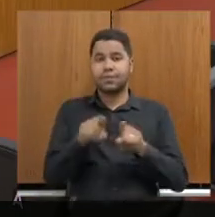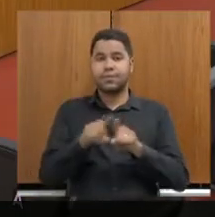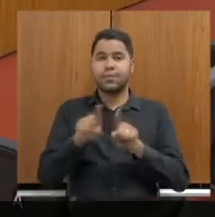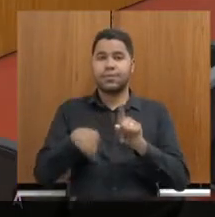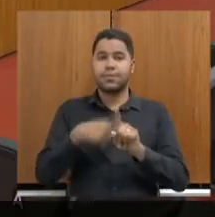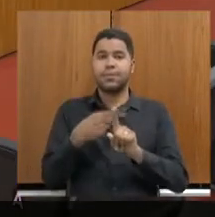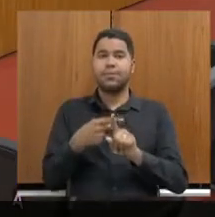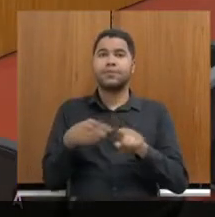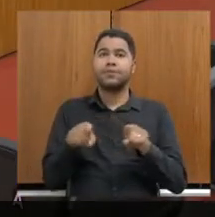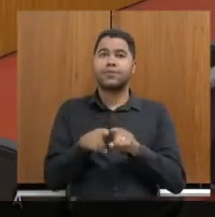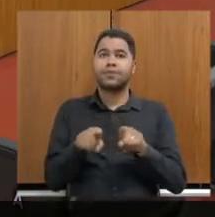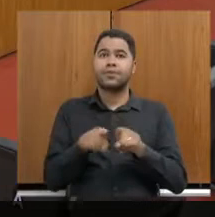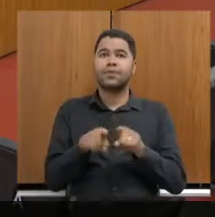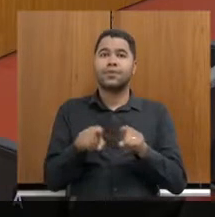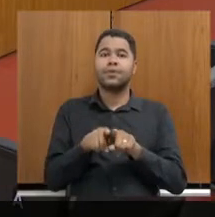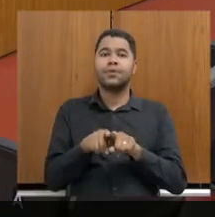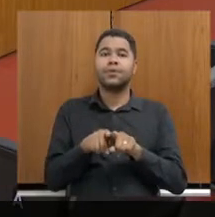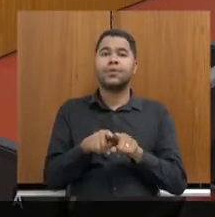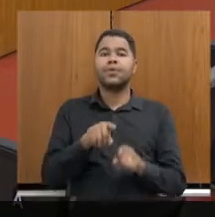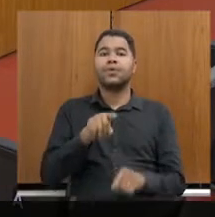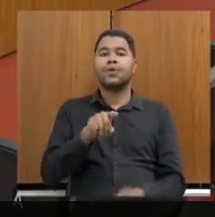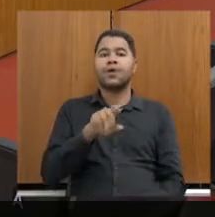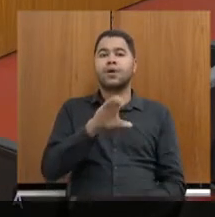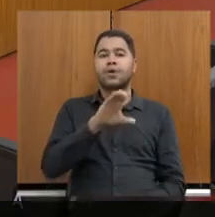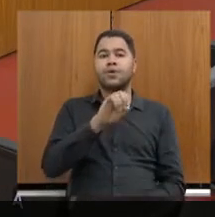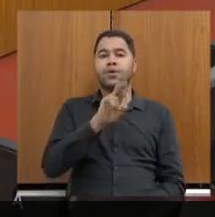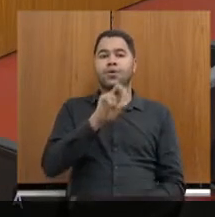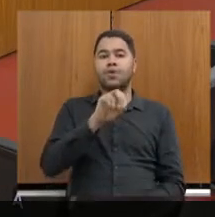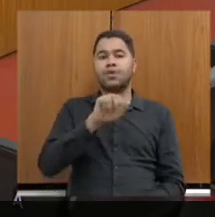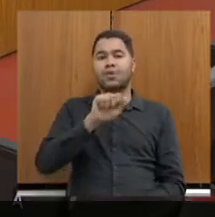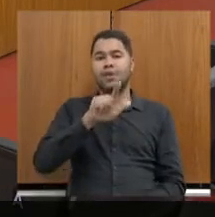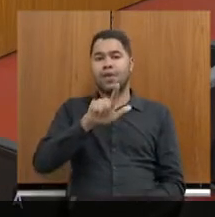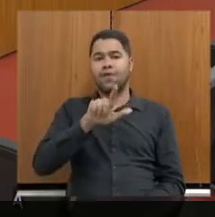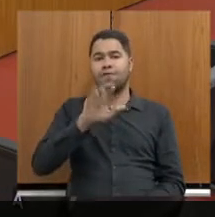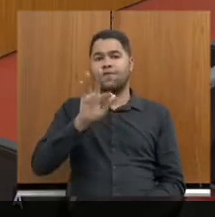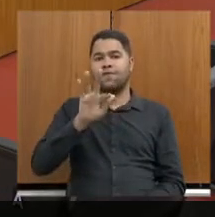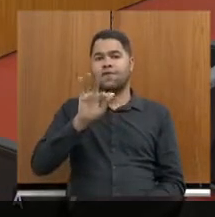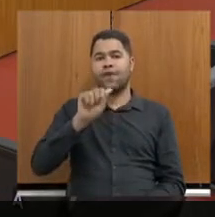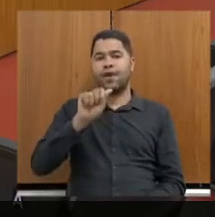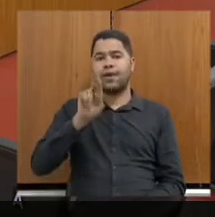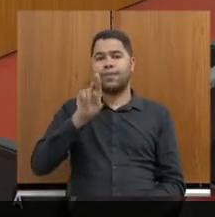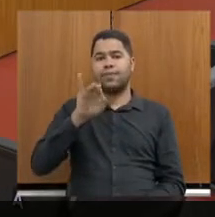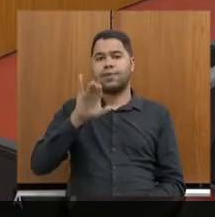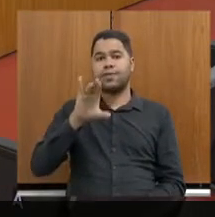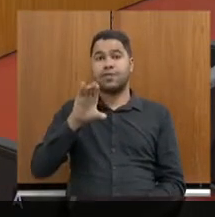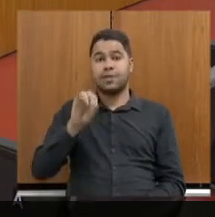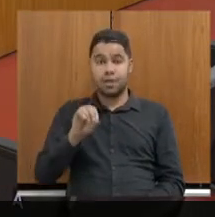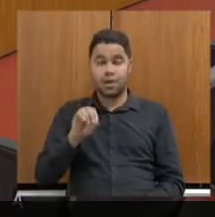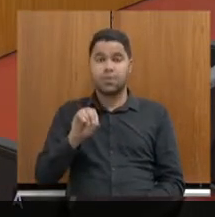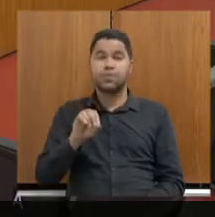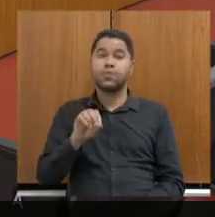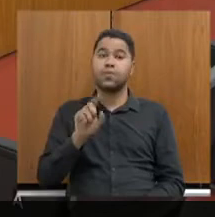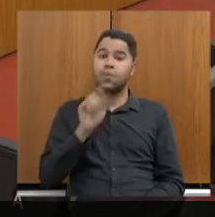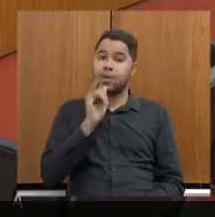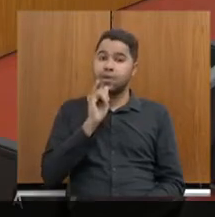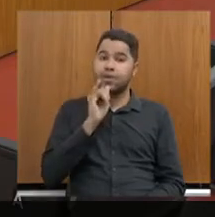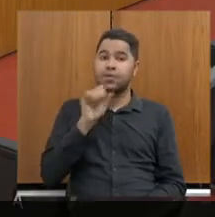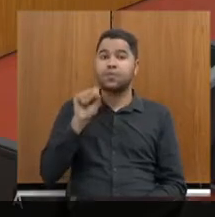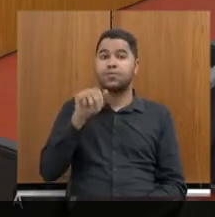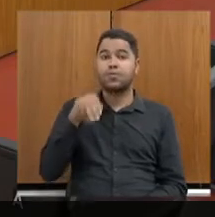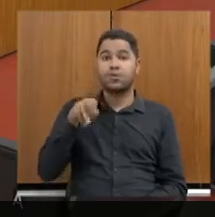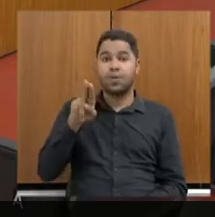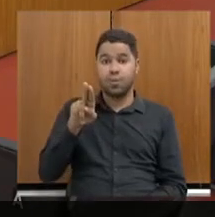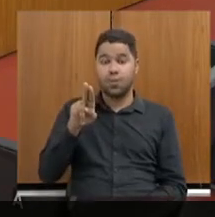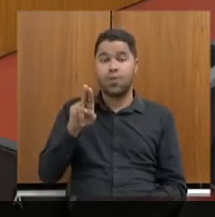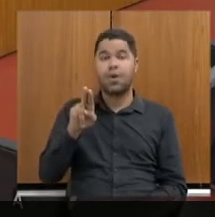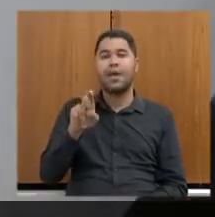mais nós tivemos também em Coronel Fabriciano ontem A nossa nosso com surge né que é o SAMU Leste